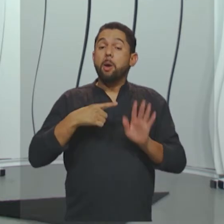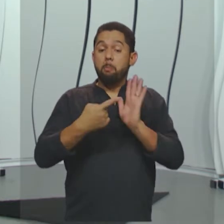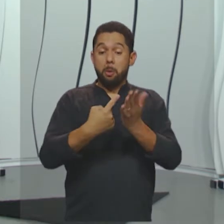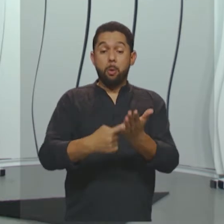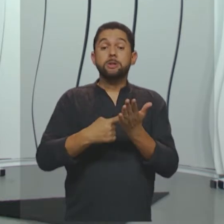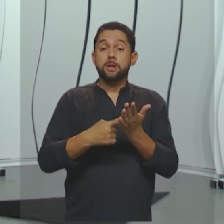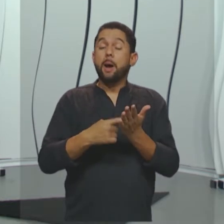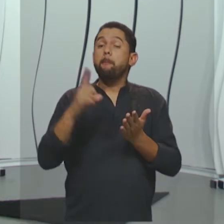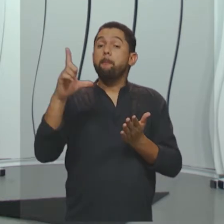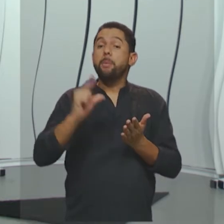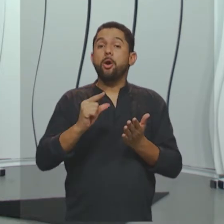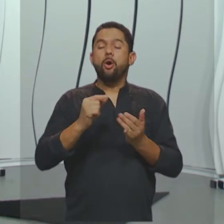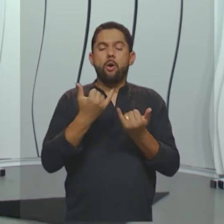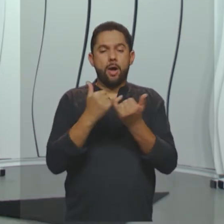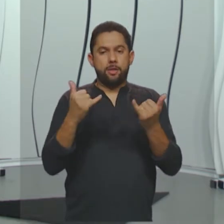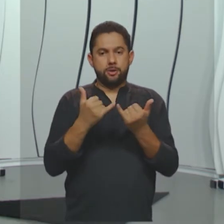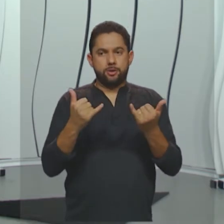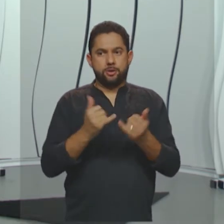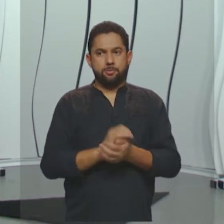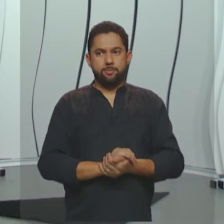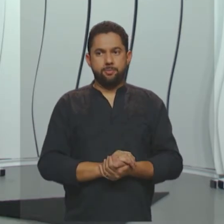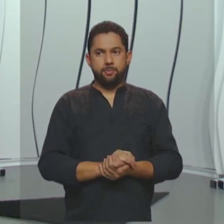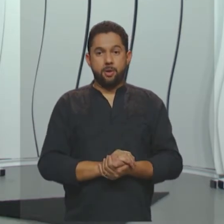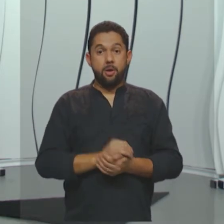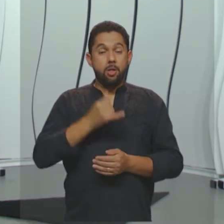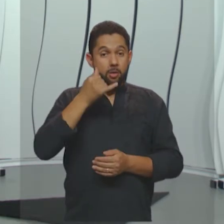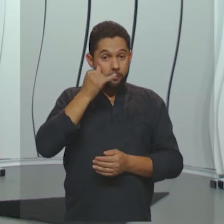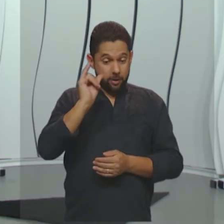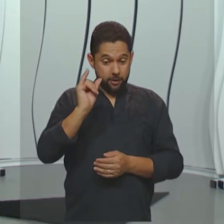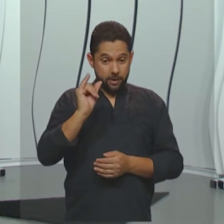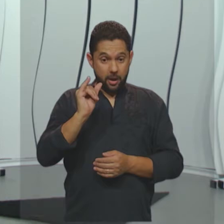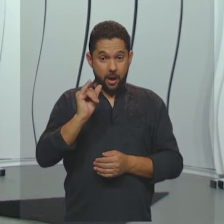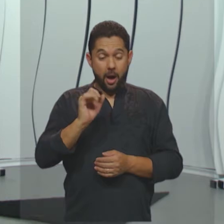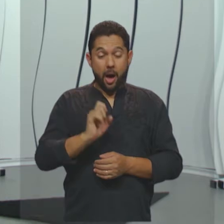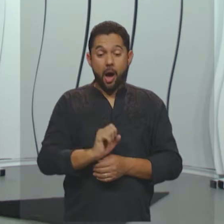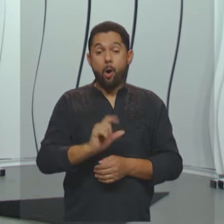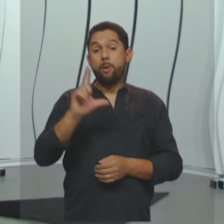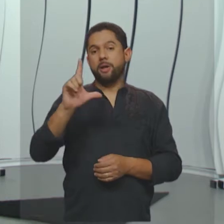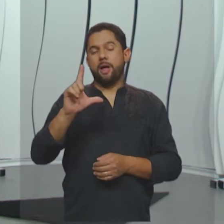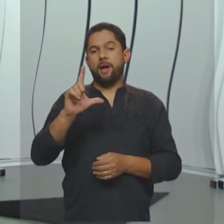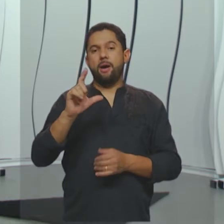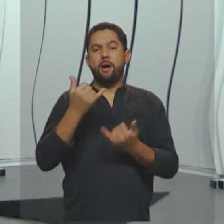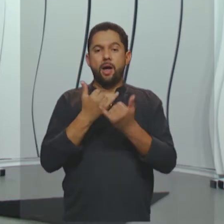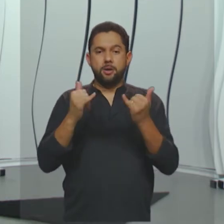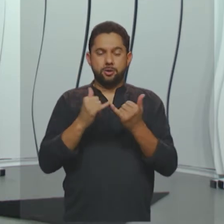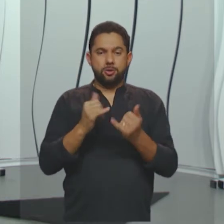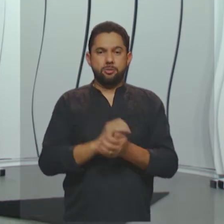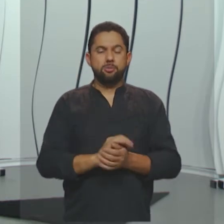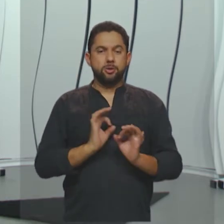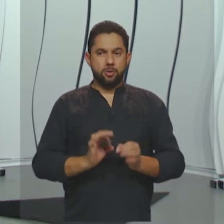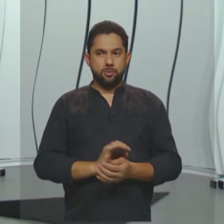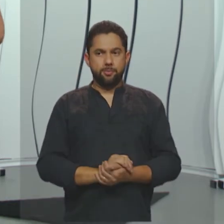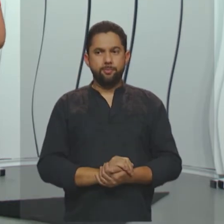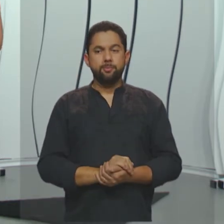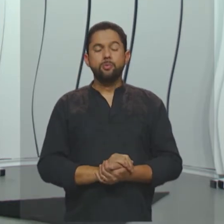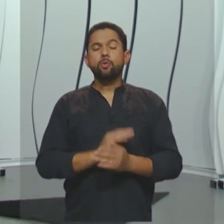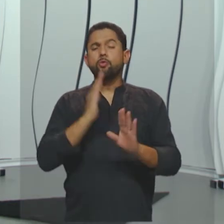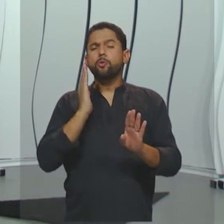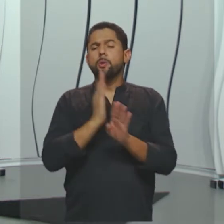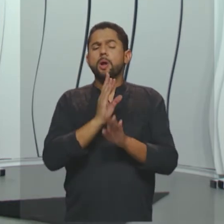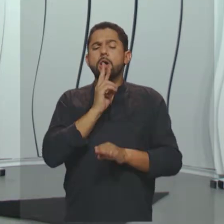aí, nesse caso, eu vou evitar com que eu aumente a corrente que passa no circuito, a corrente total que passa no circuito, tá ok?